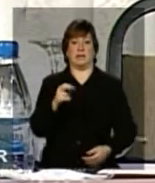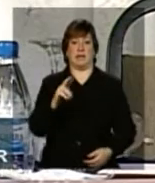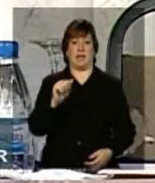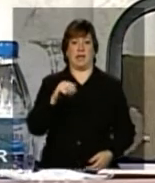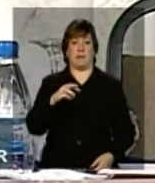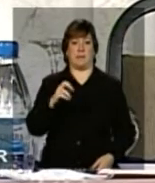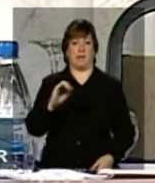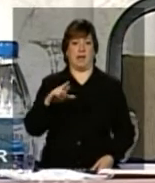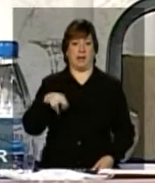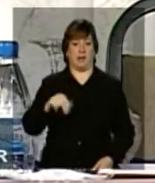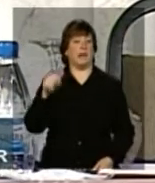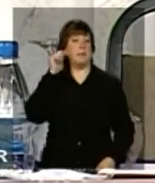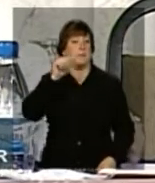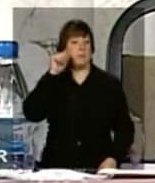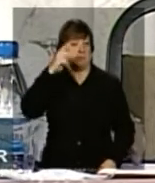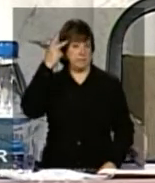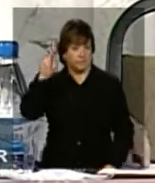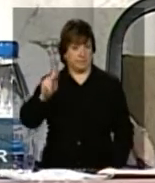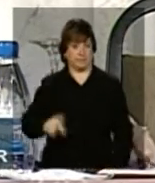E